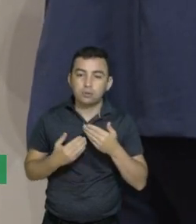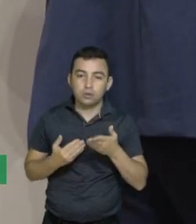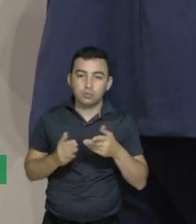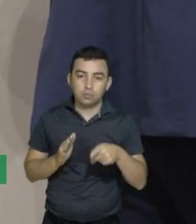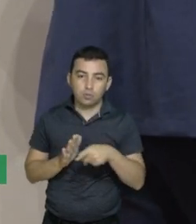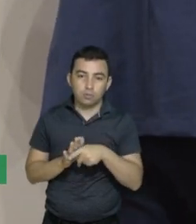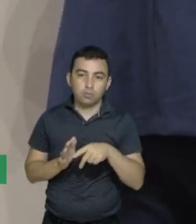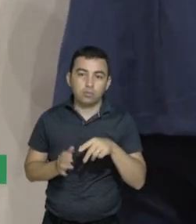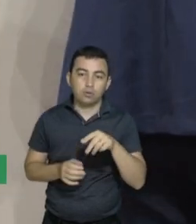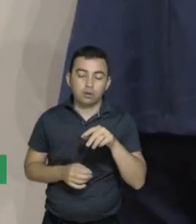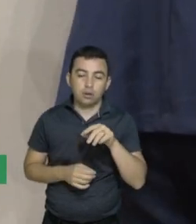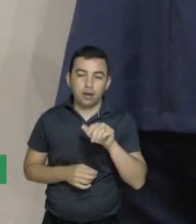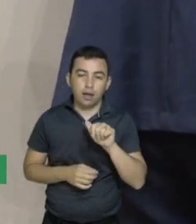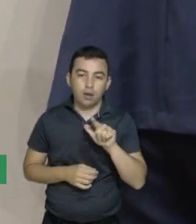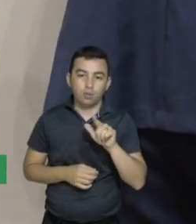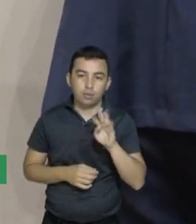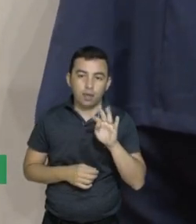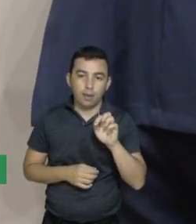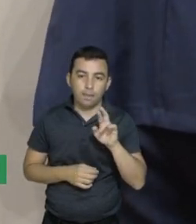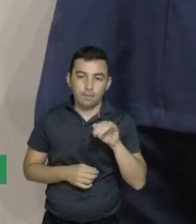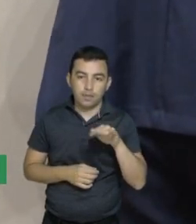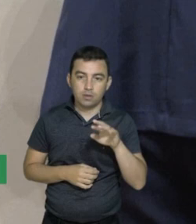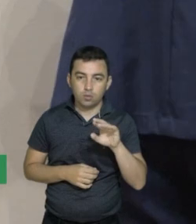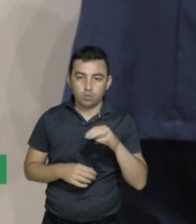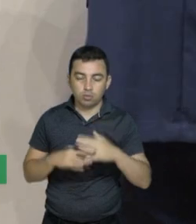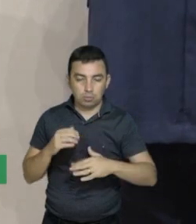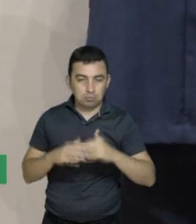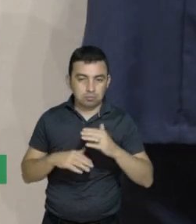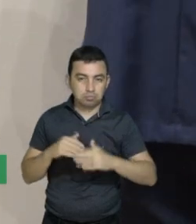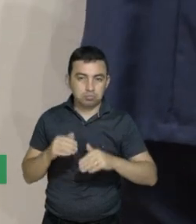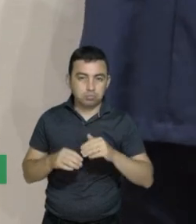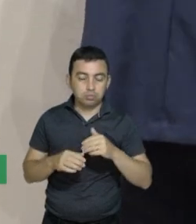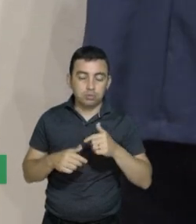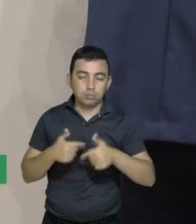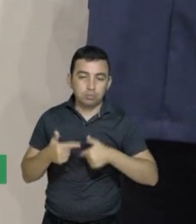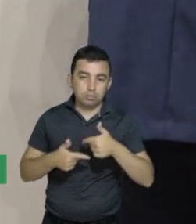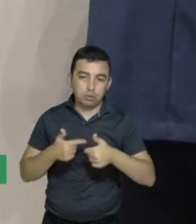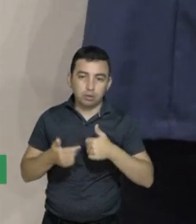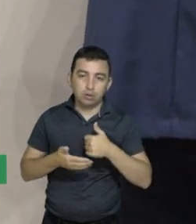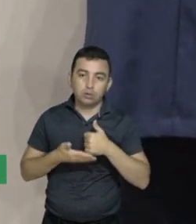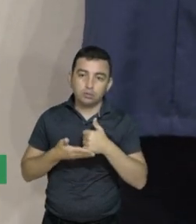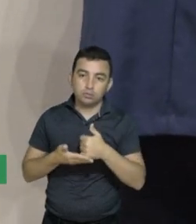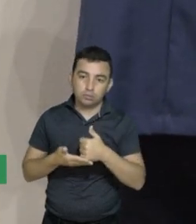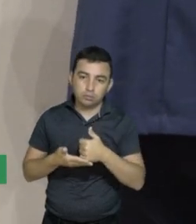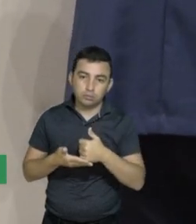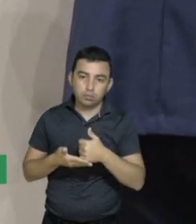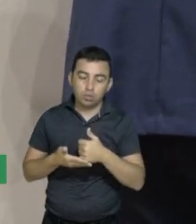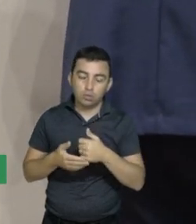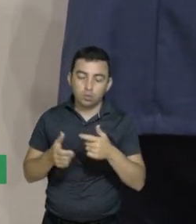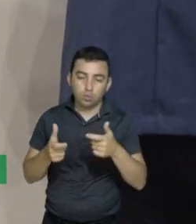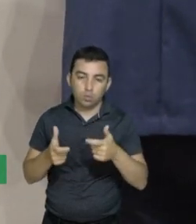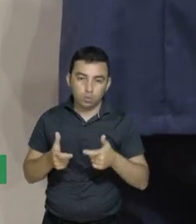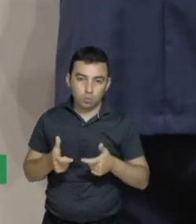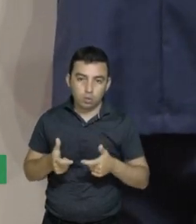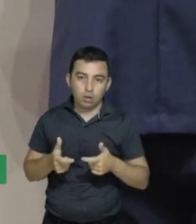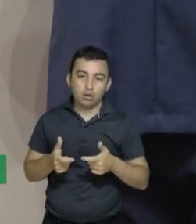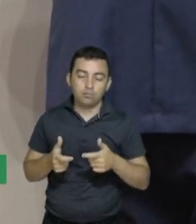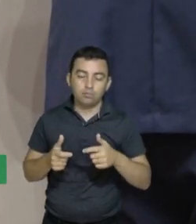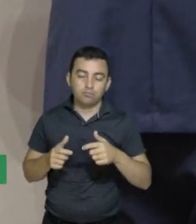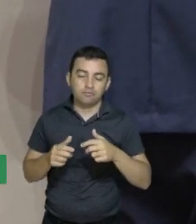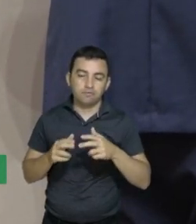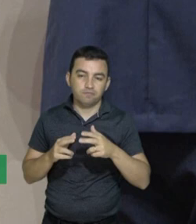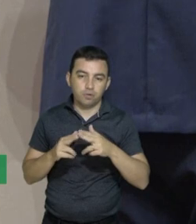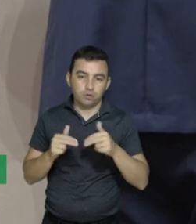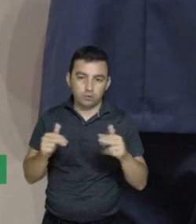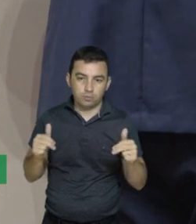Doutor Altamiro de Oliveira pelos relevantes serviços prestados à comunidade de naufragados em Florianópolis em